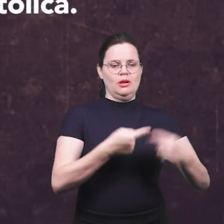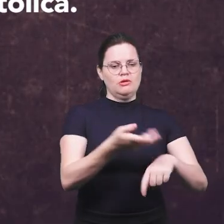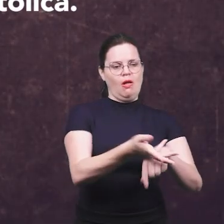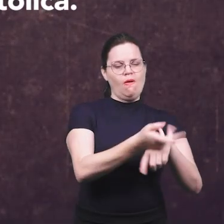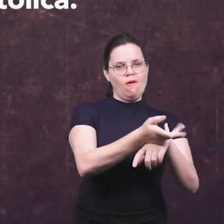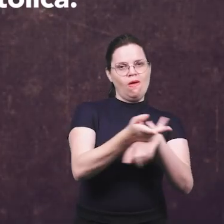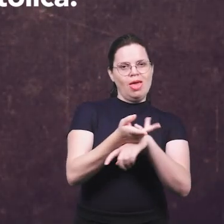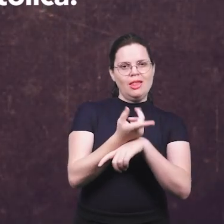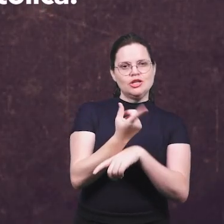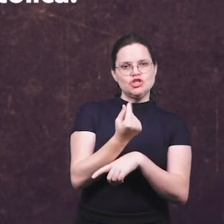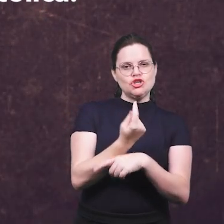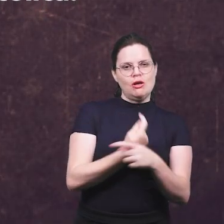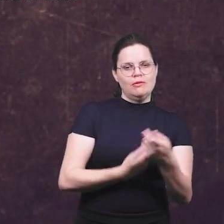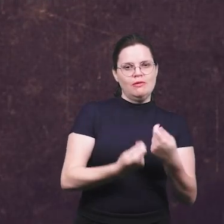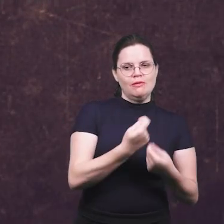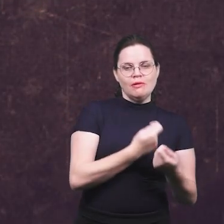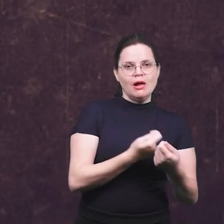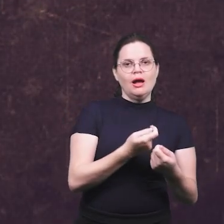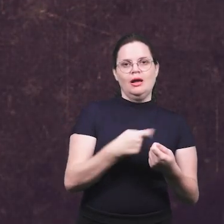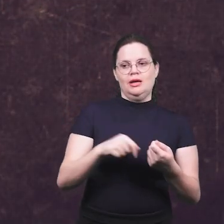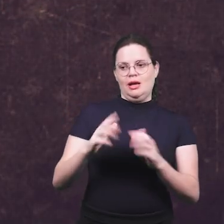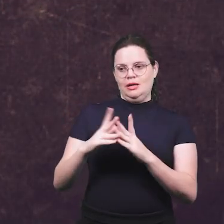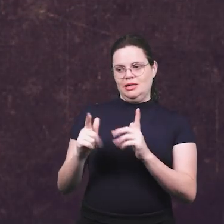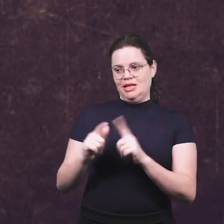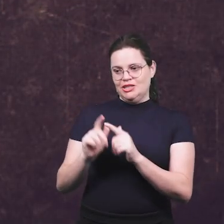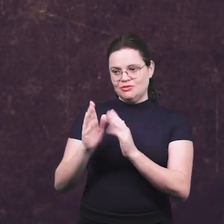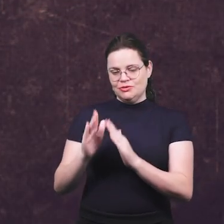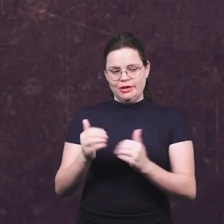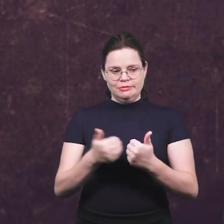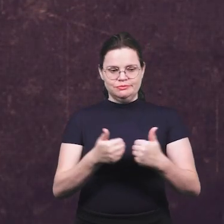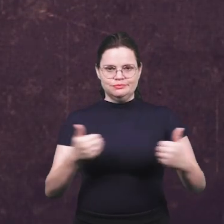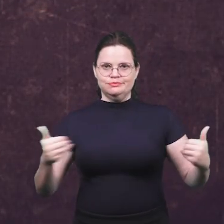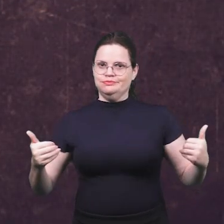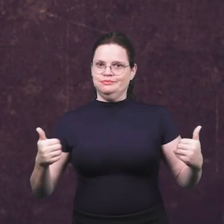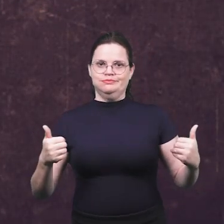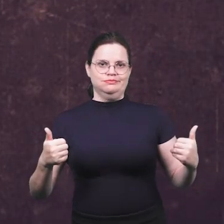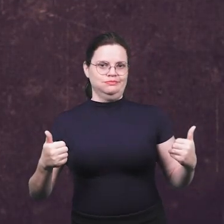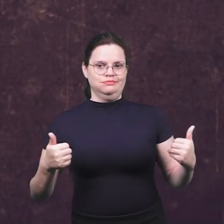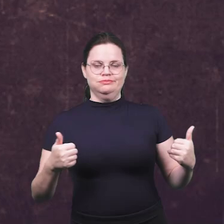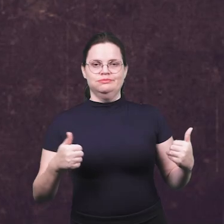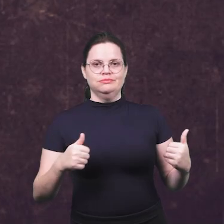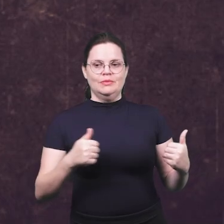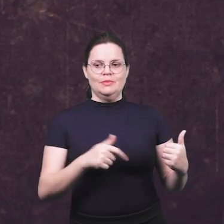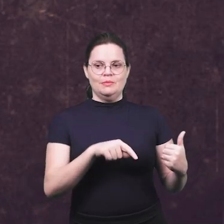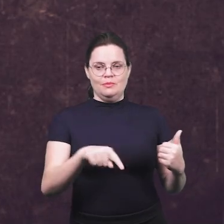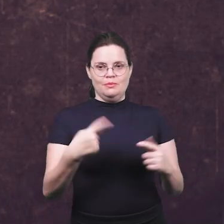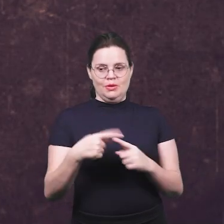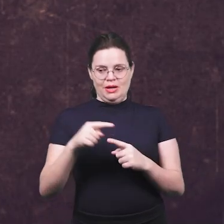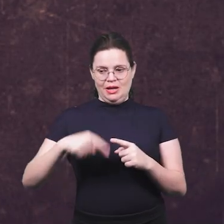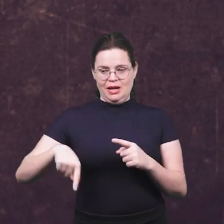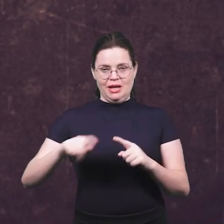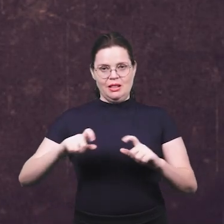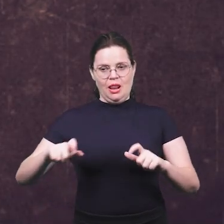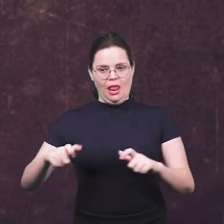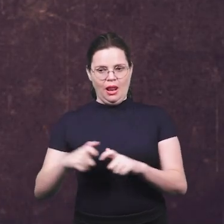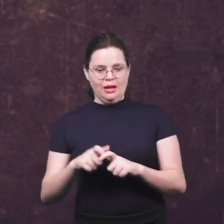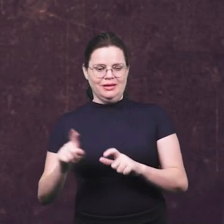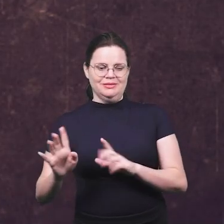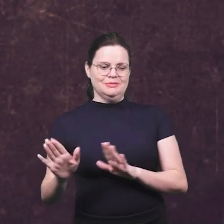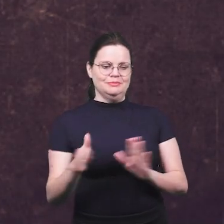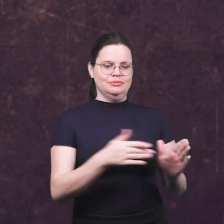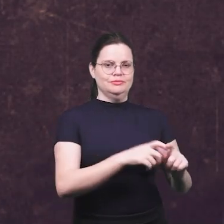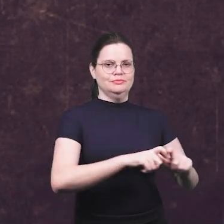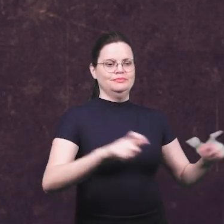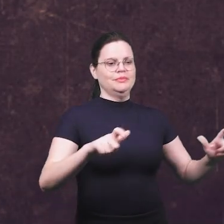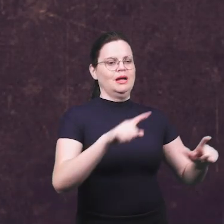econômicas que afastavam cada vez mais a igreja fiel e os cristãos verdadeiros do Pentecostes, prontos para anular